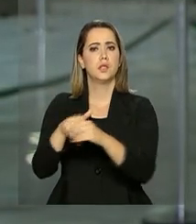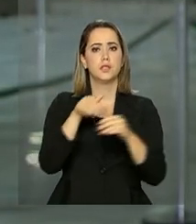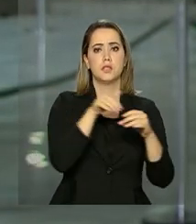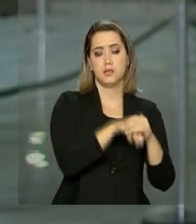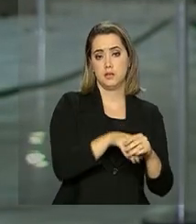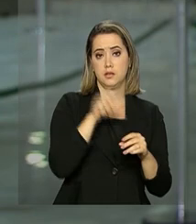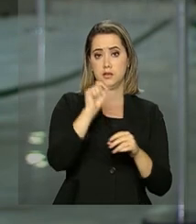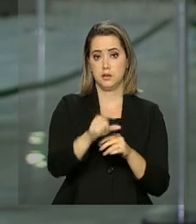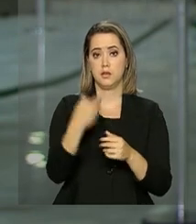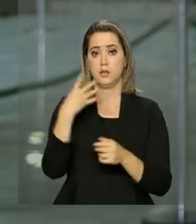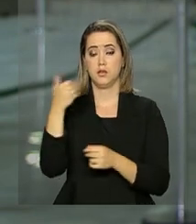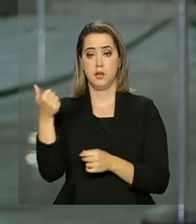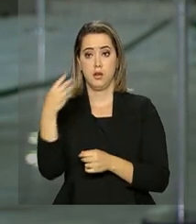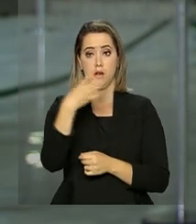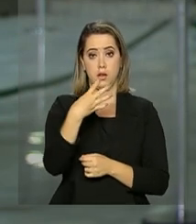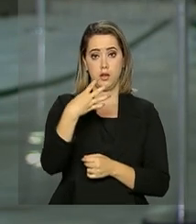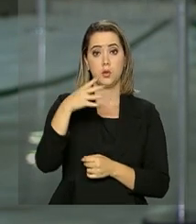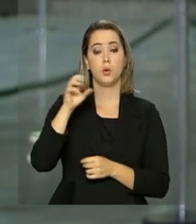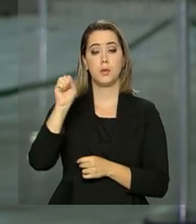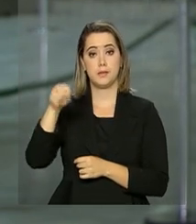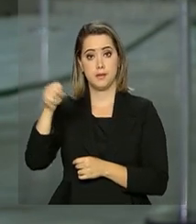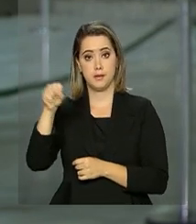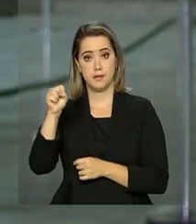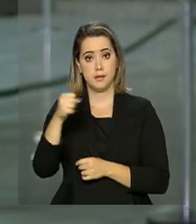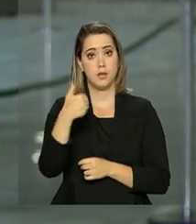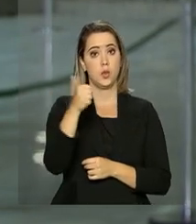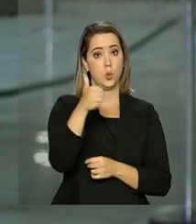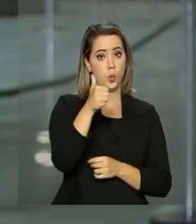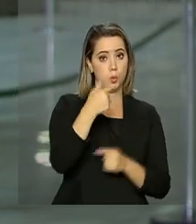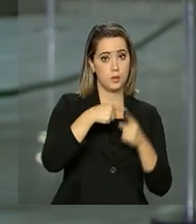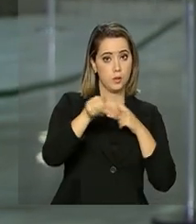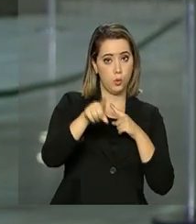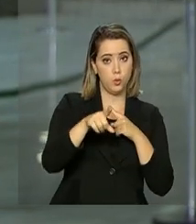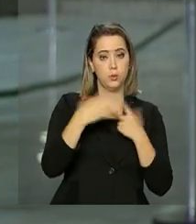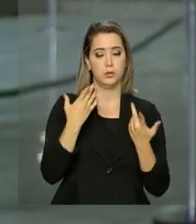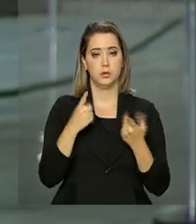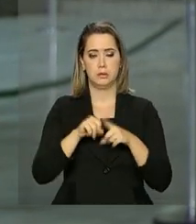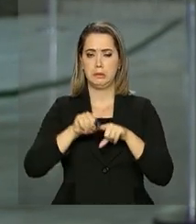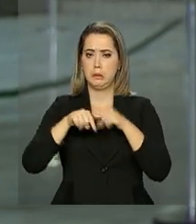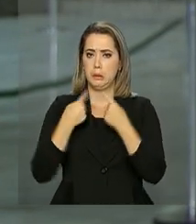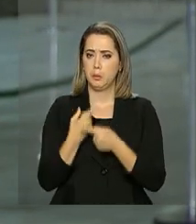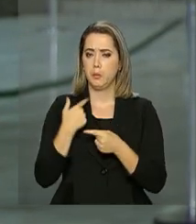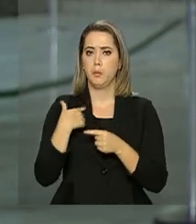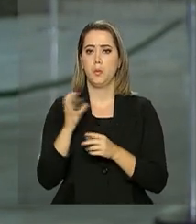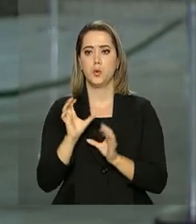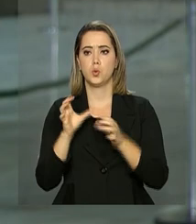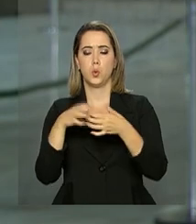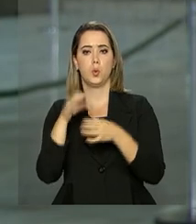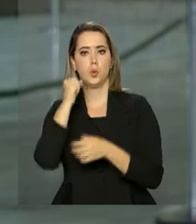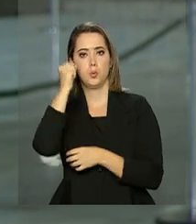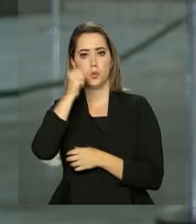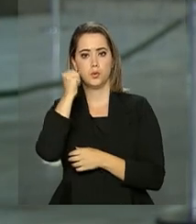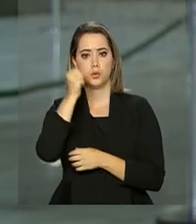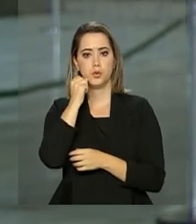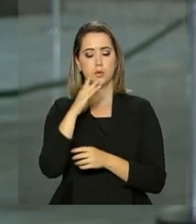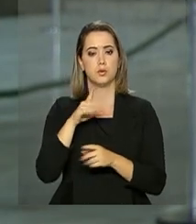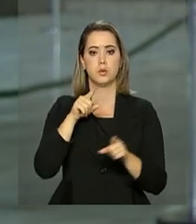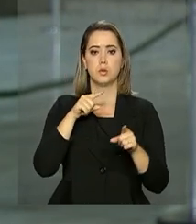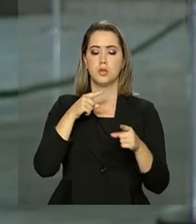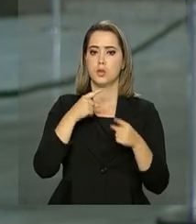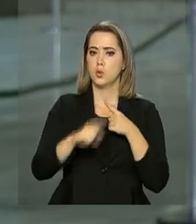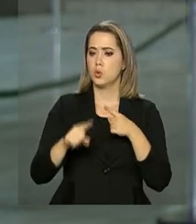do Senado foi 14 votos favoráveis e 11 contrários. Na sequência, os senadores derrubaram em bloco